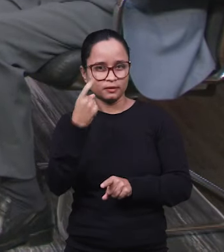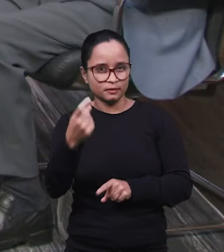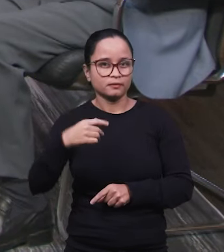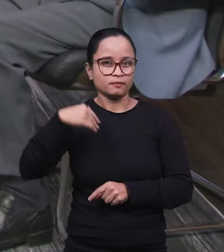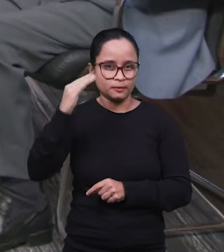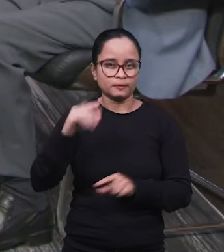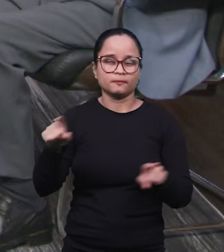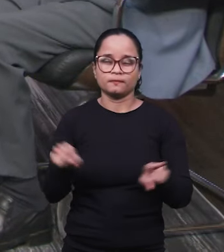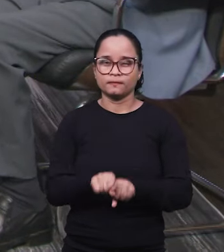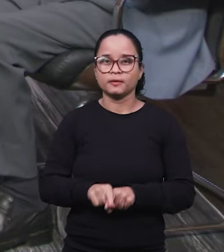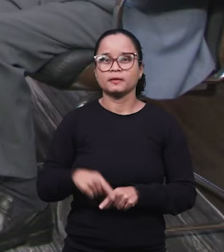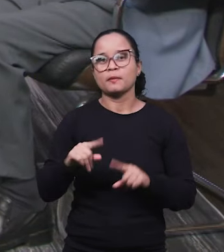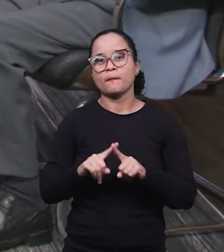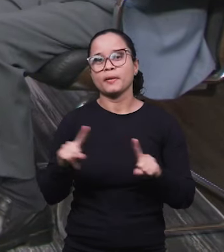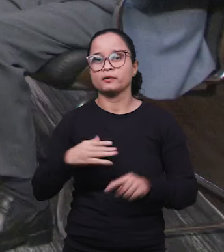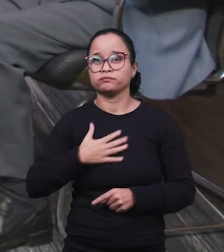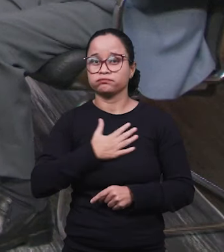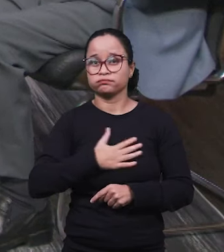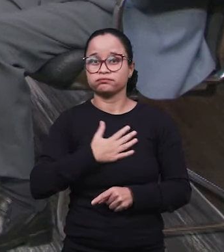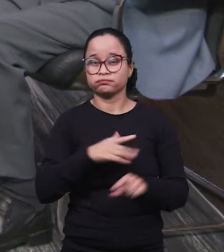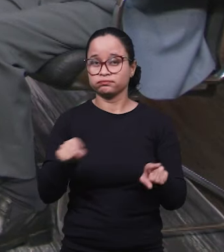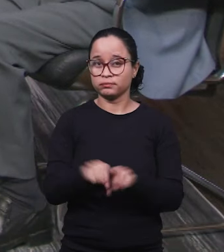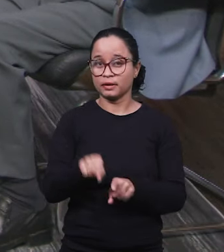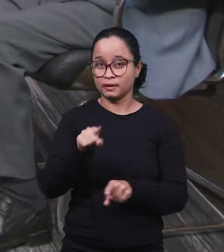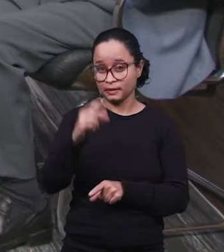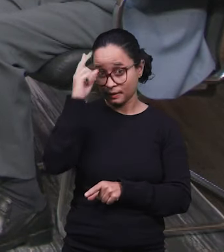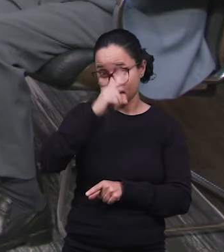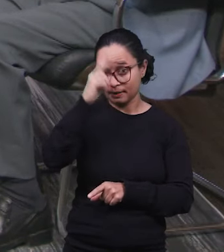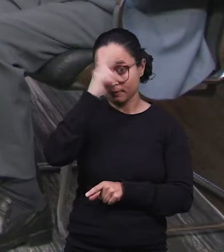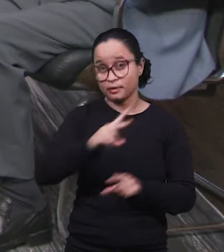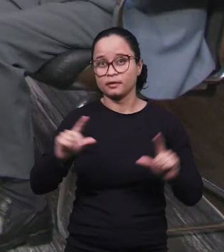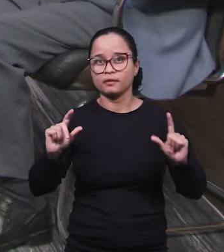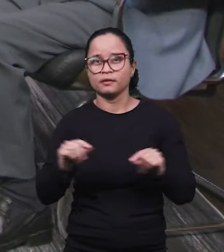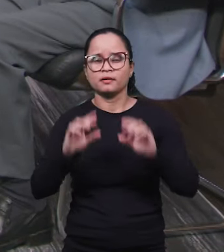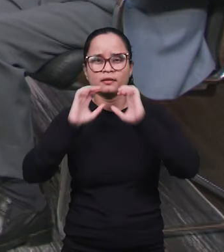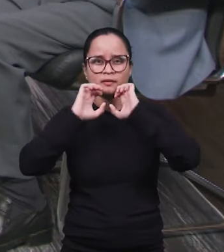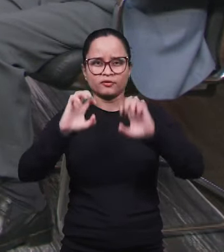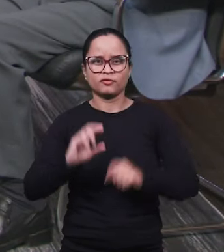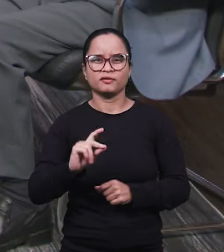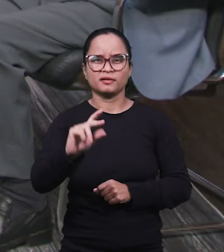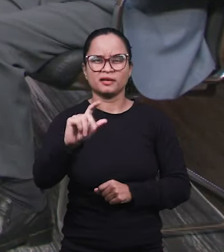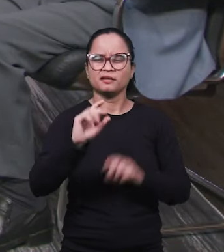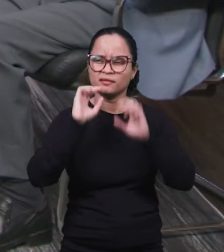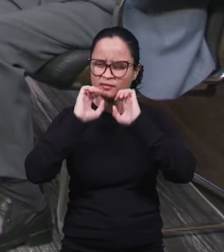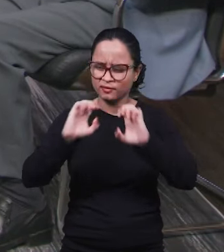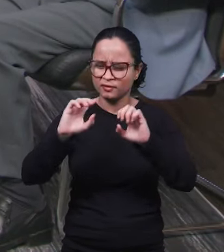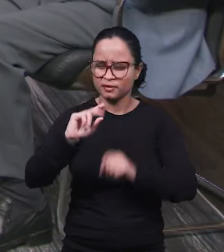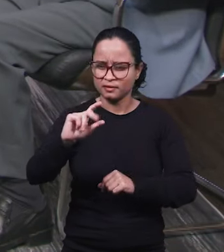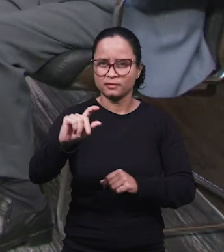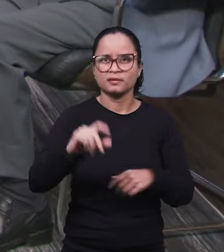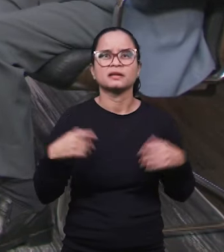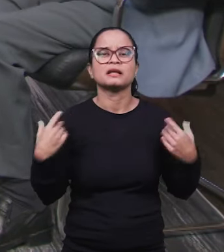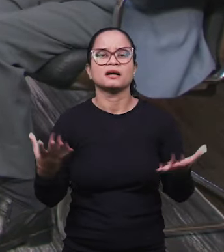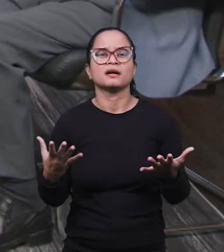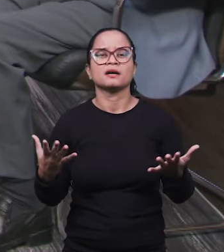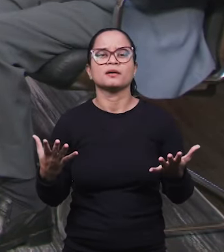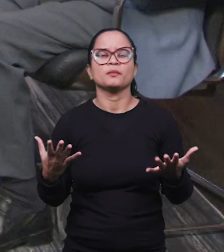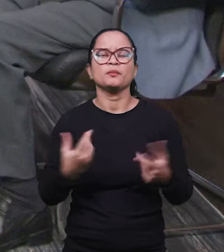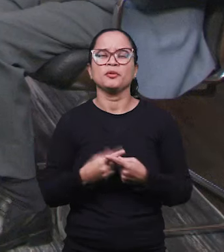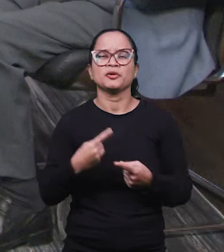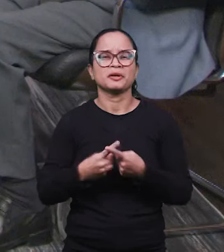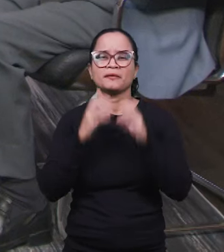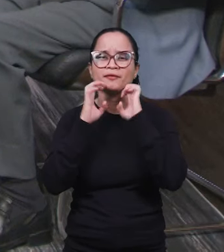ele. Mas eu gostaria ainda de lembrar aqui, nós estamos falando assim, Evangelho Eterno, Evangelho Eterno. Onde é que tiraram